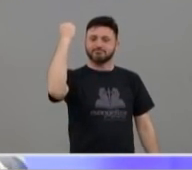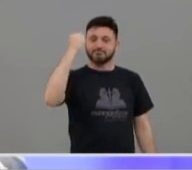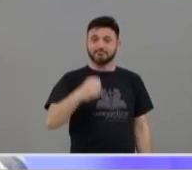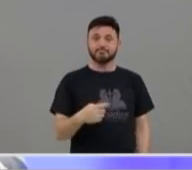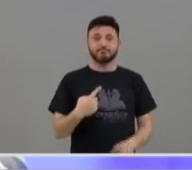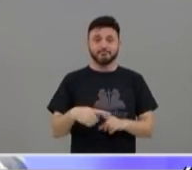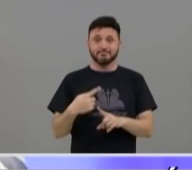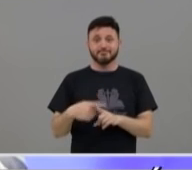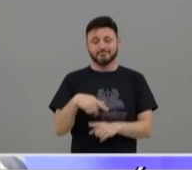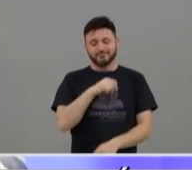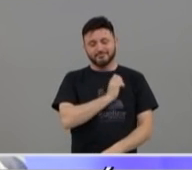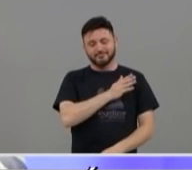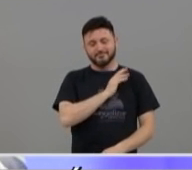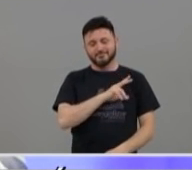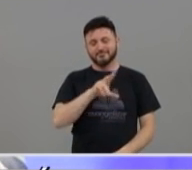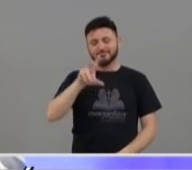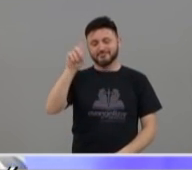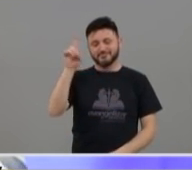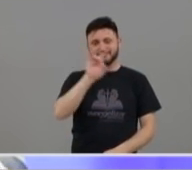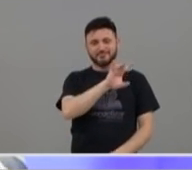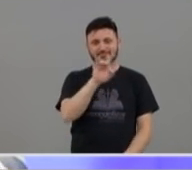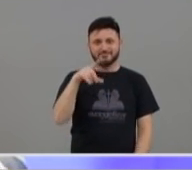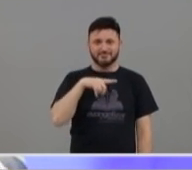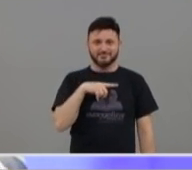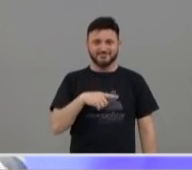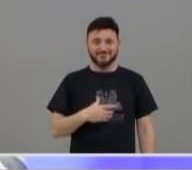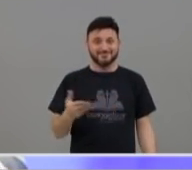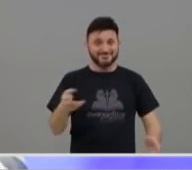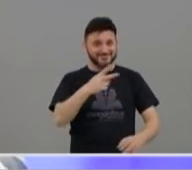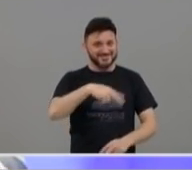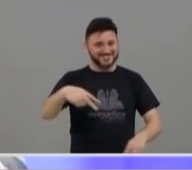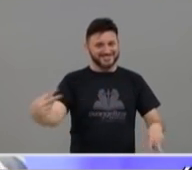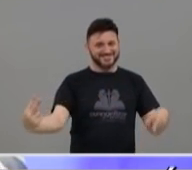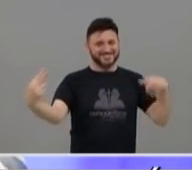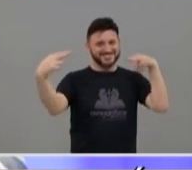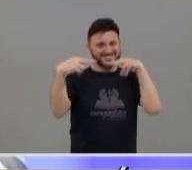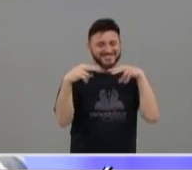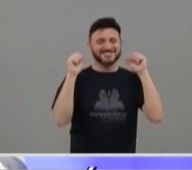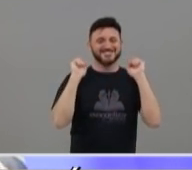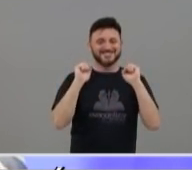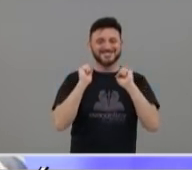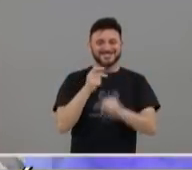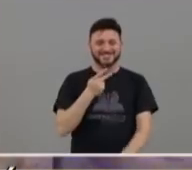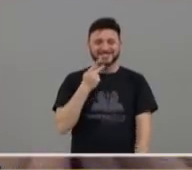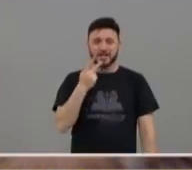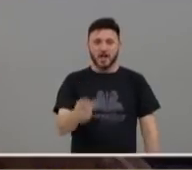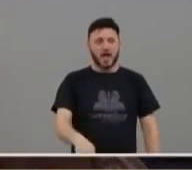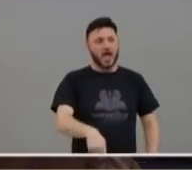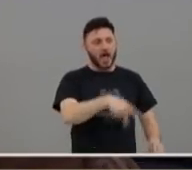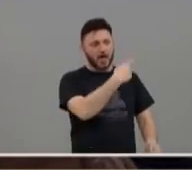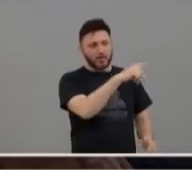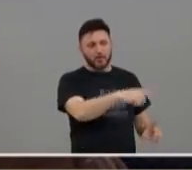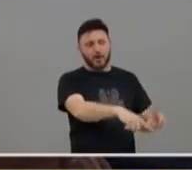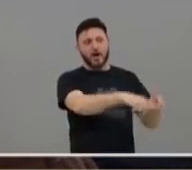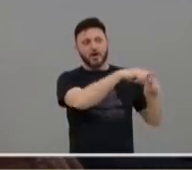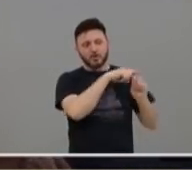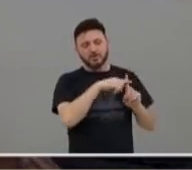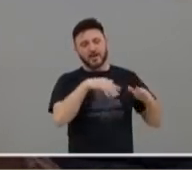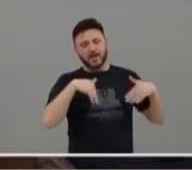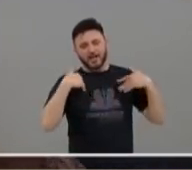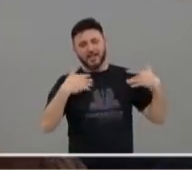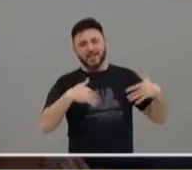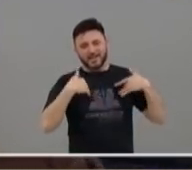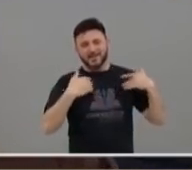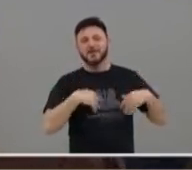coração do Pai. Olha para essa pessoa que está aí do seu lado, por favor, e diga para ela: carregue a sua cruz com alegria,